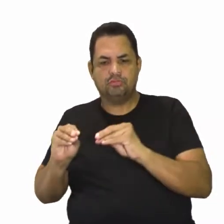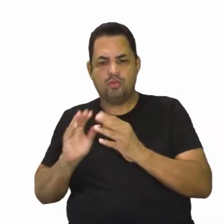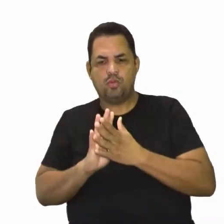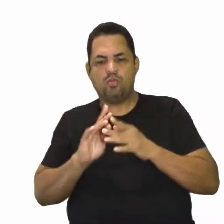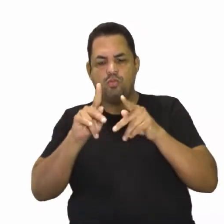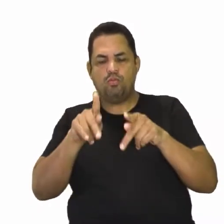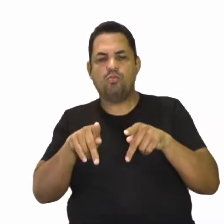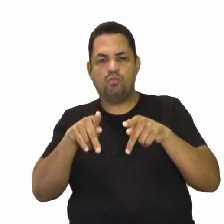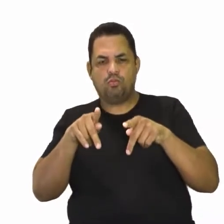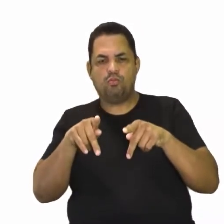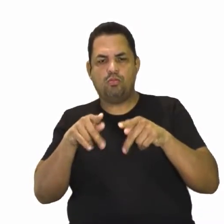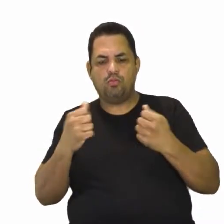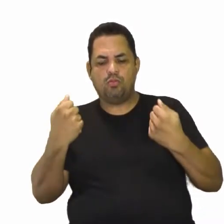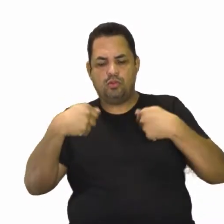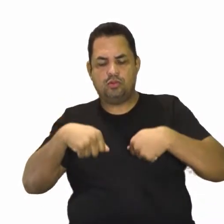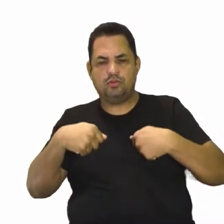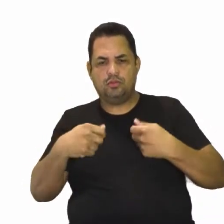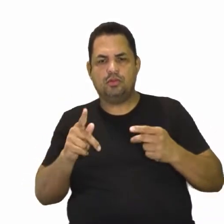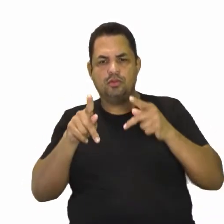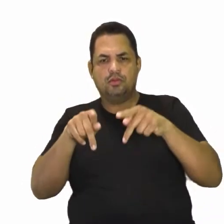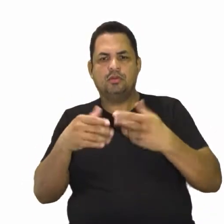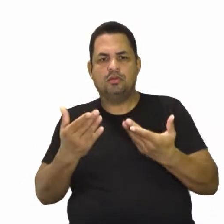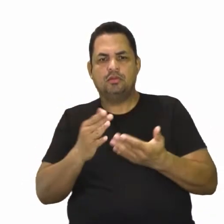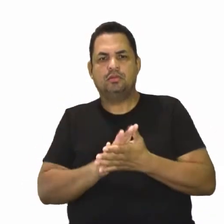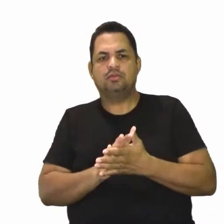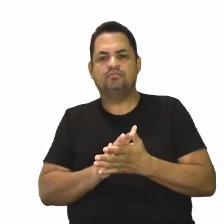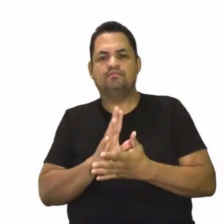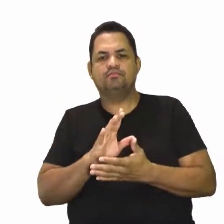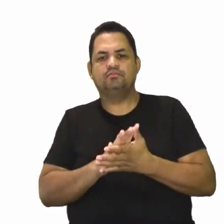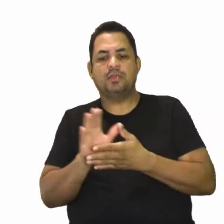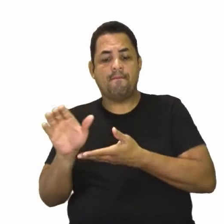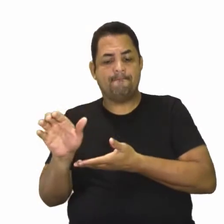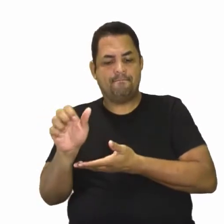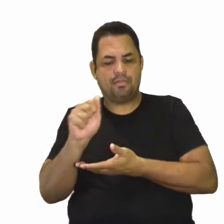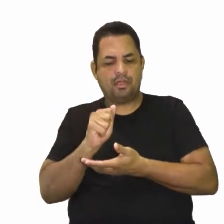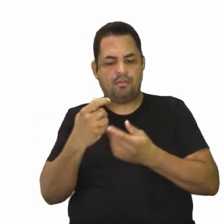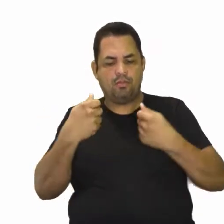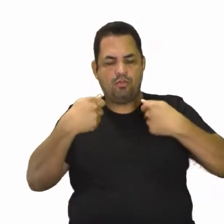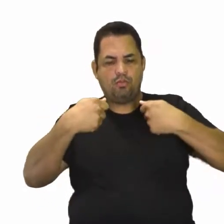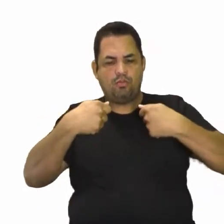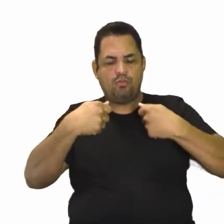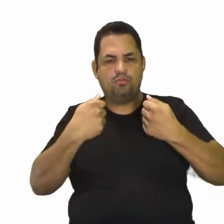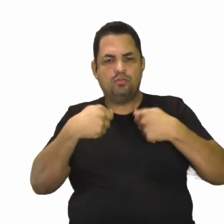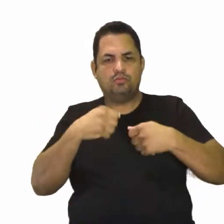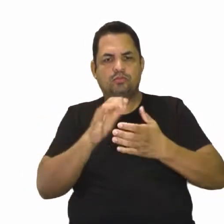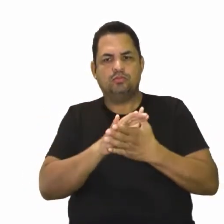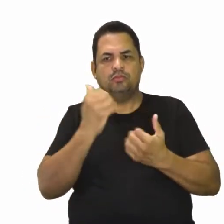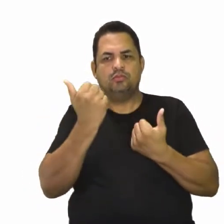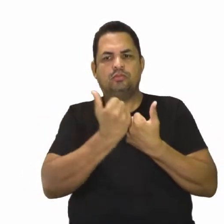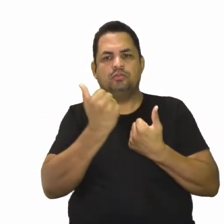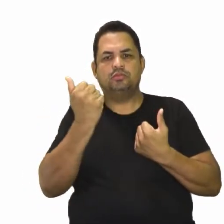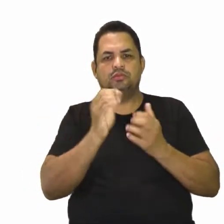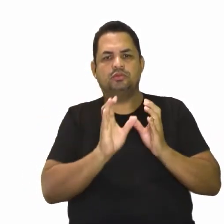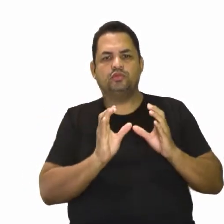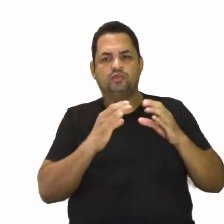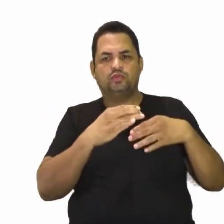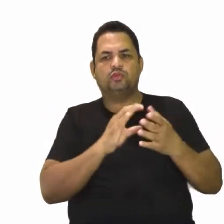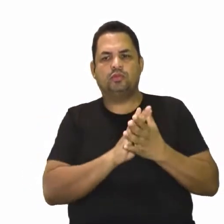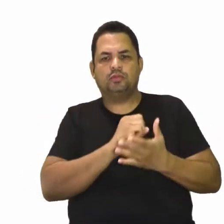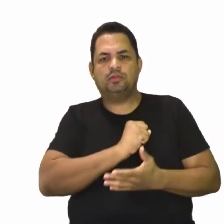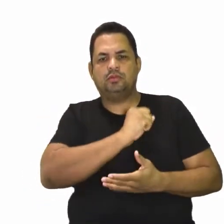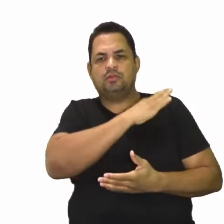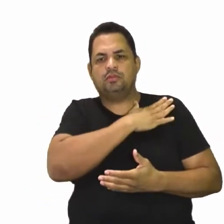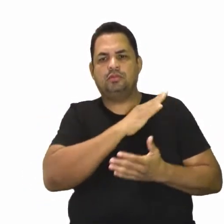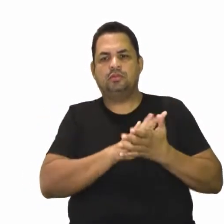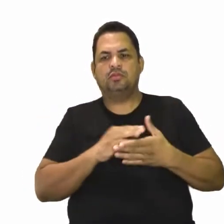civil. Então eles resolveram pegar o poder de Costa e Silva e substituir por uma junta militar.